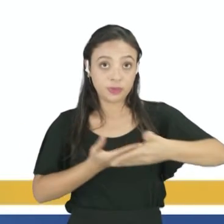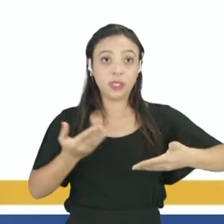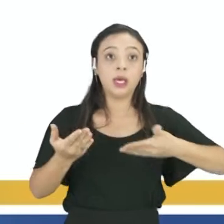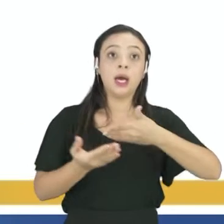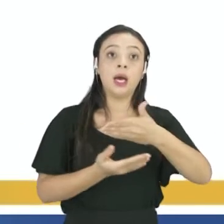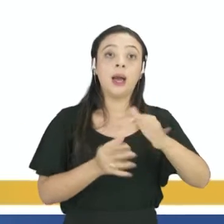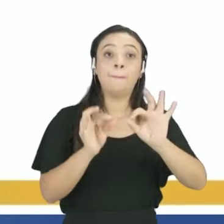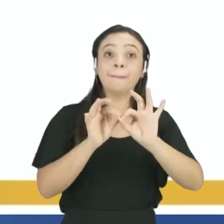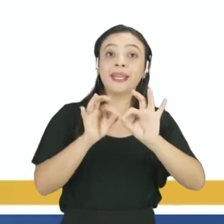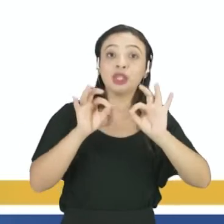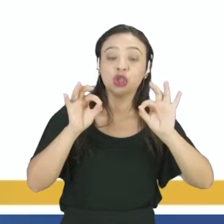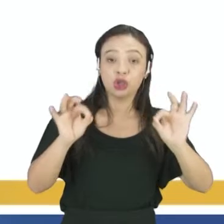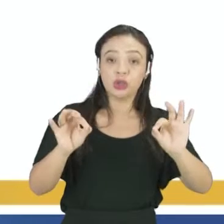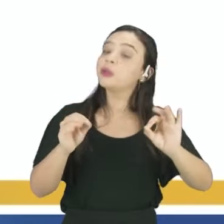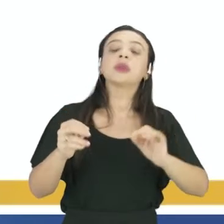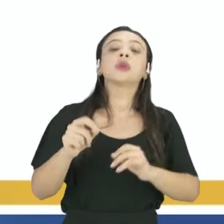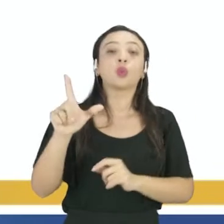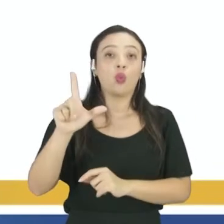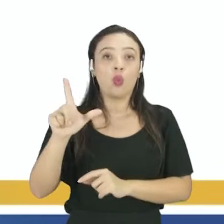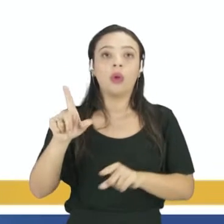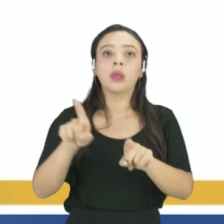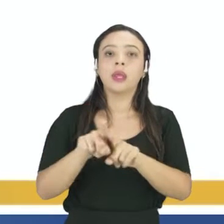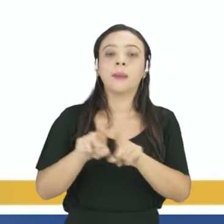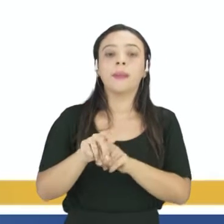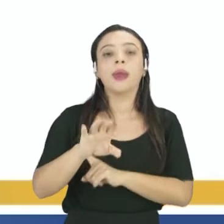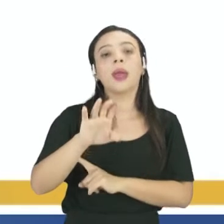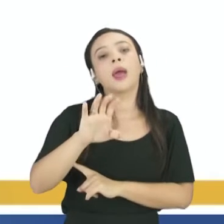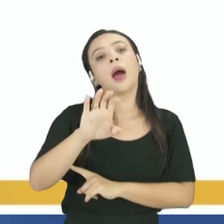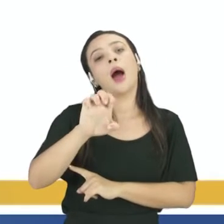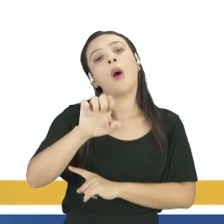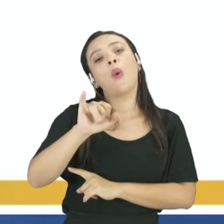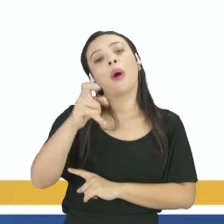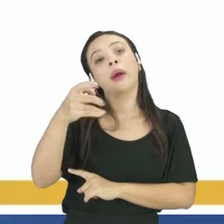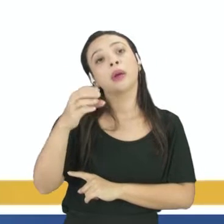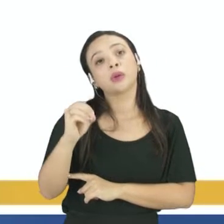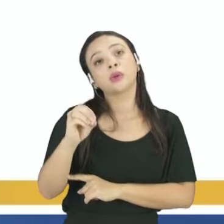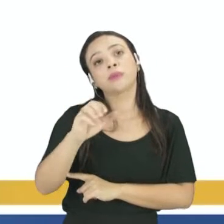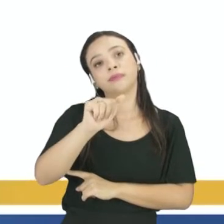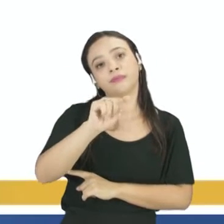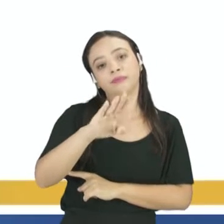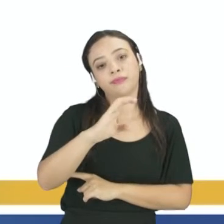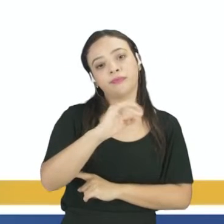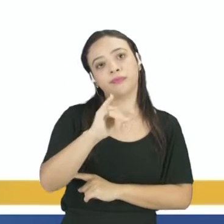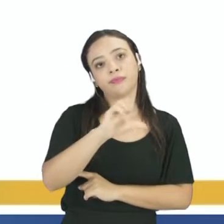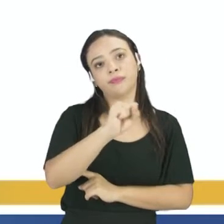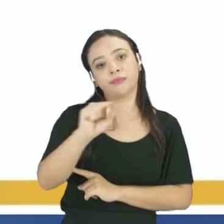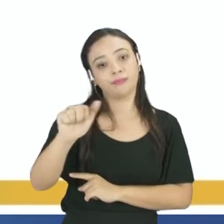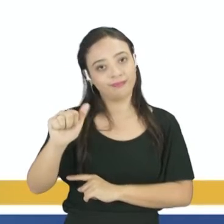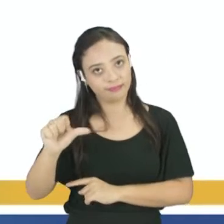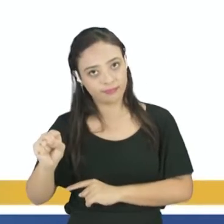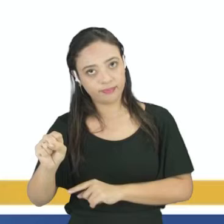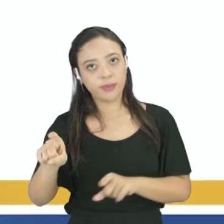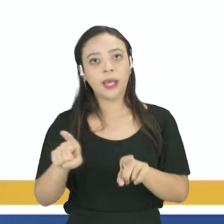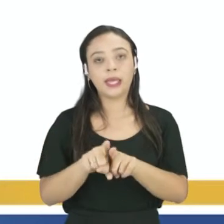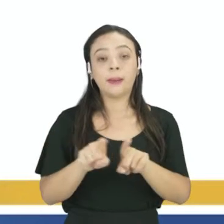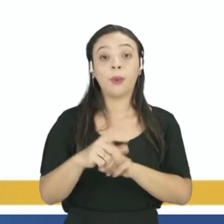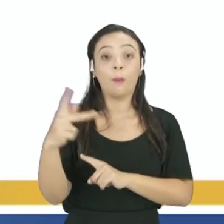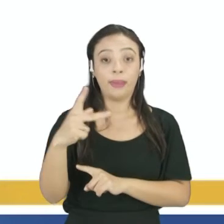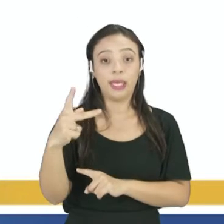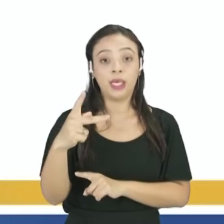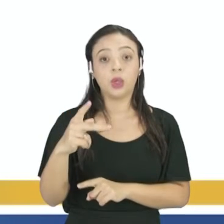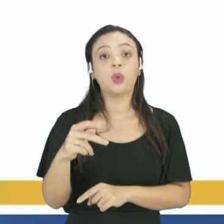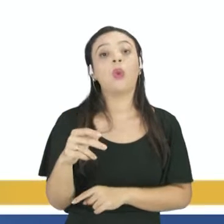ao eixo das abscissas, né? E a medida do perímetro ao eixo das ordenadas. Olha o que vai acontecer.